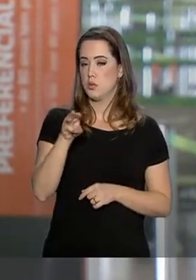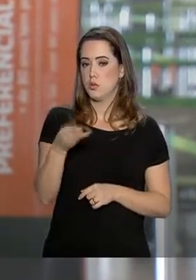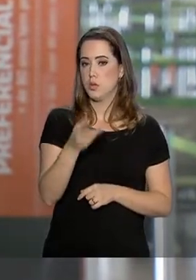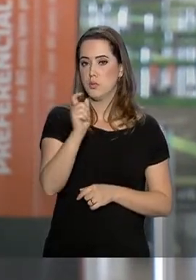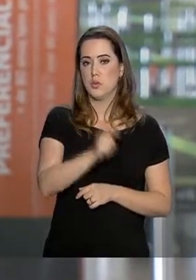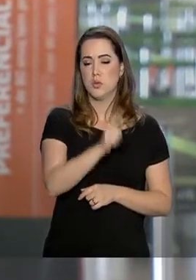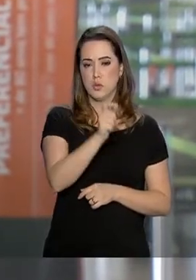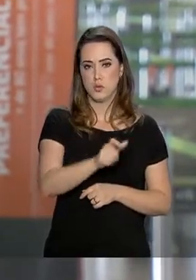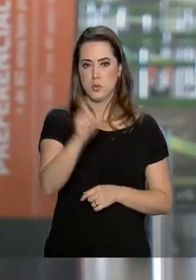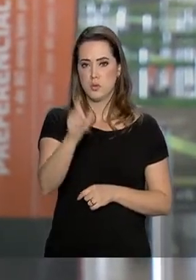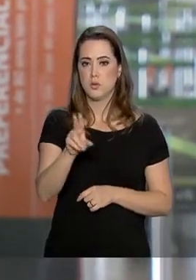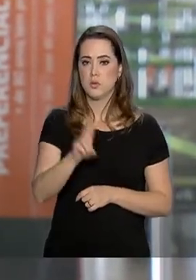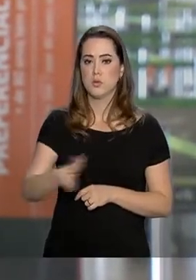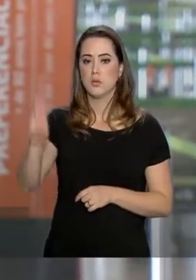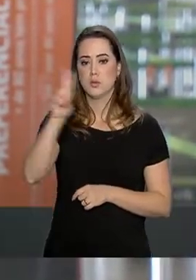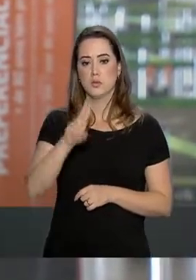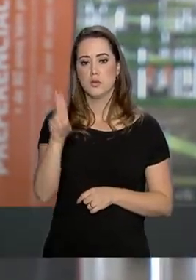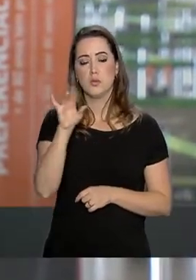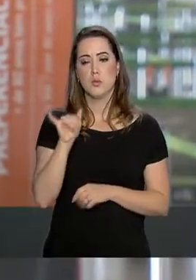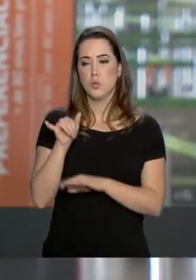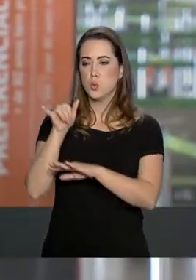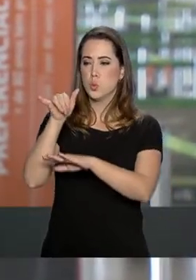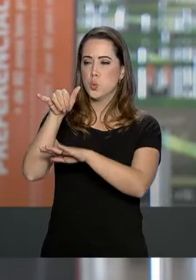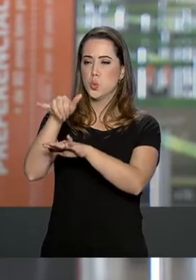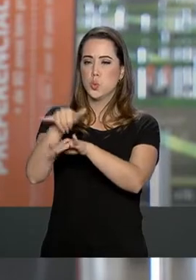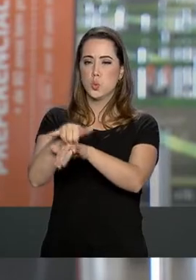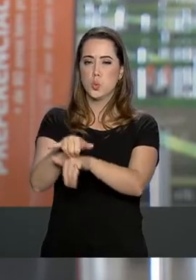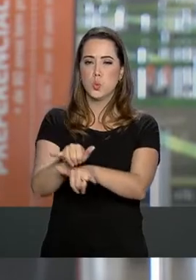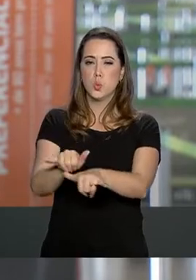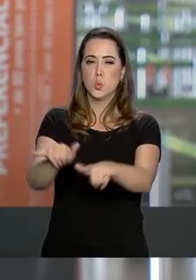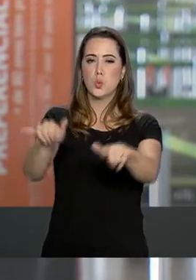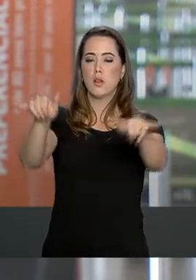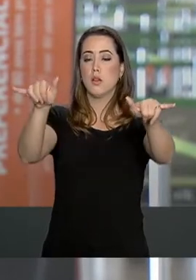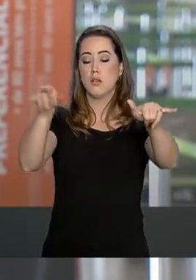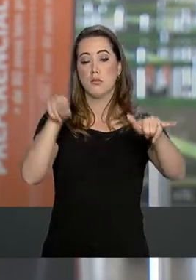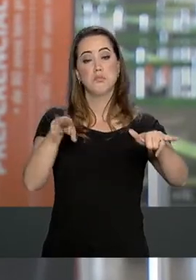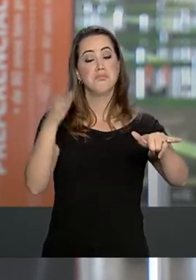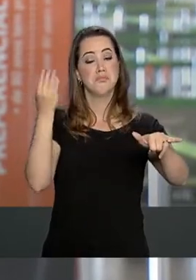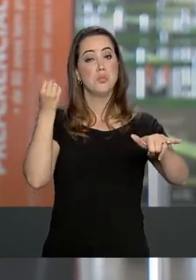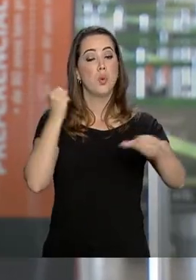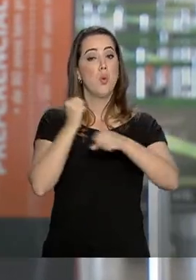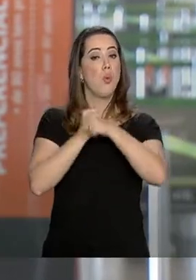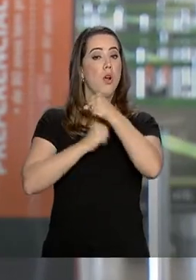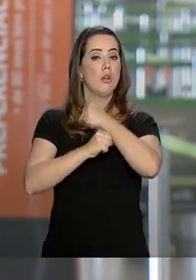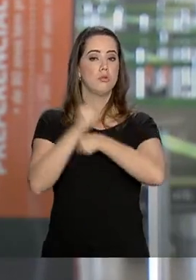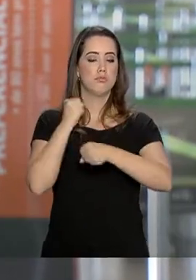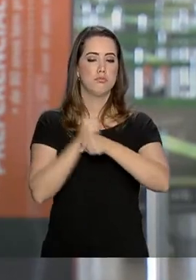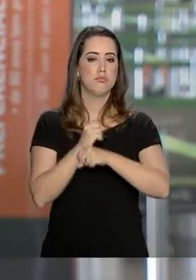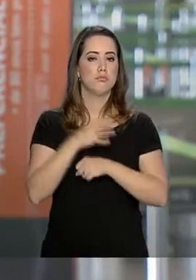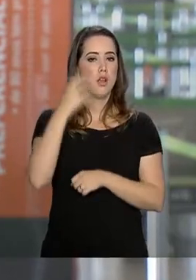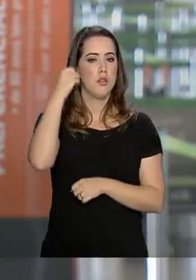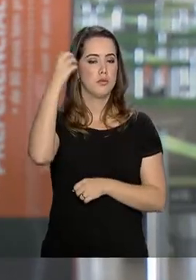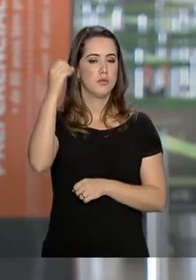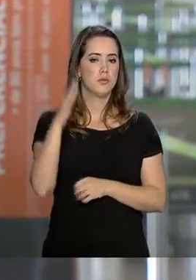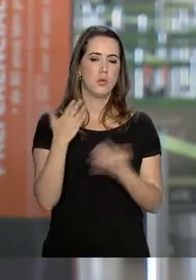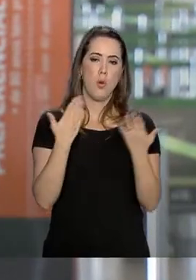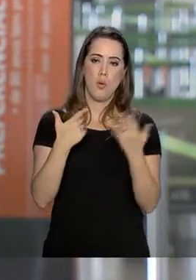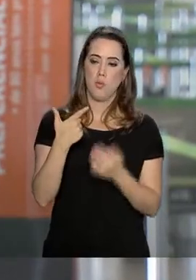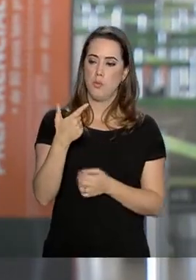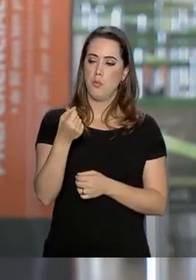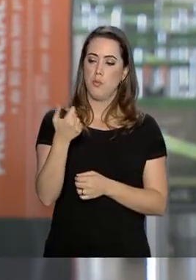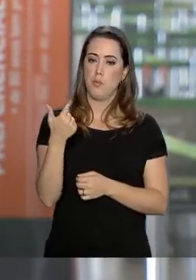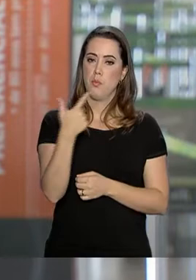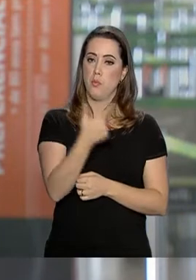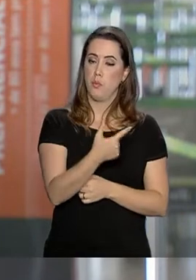de passageiros utilizaram o Aeroporto Internacional de Brasília no último ano para viajar. Desde 2012, com